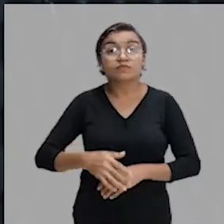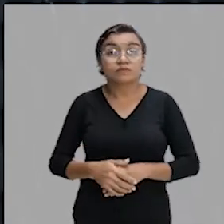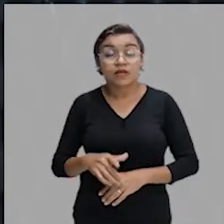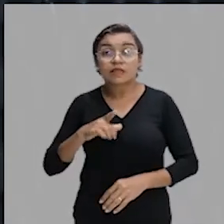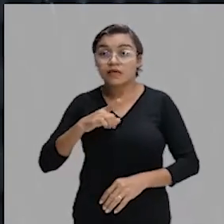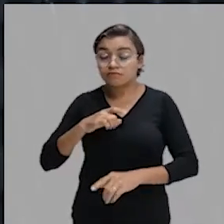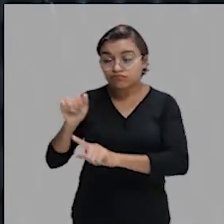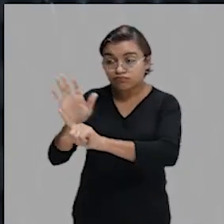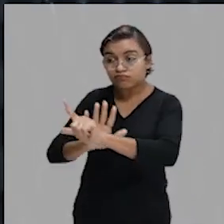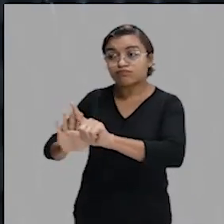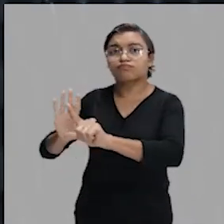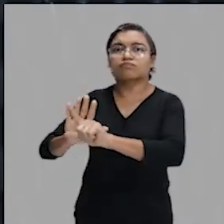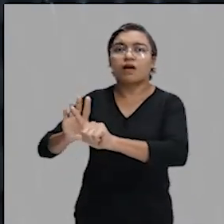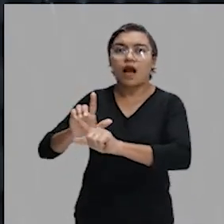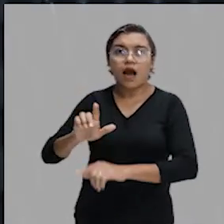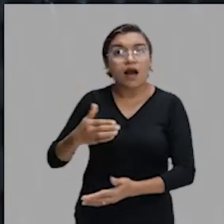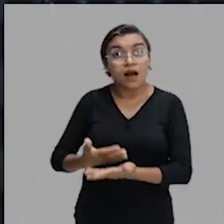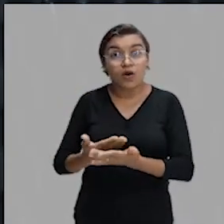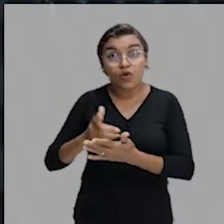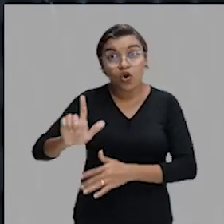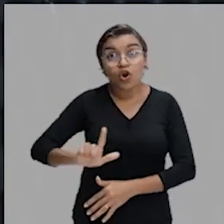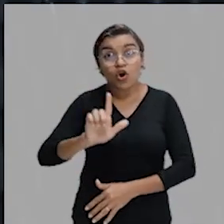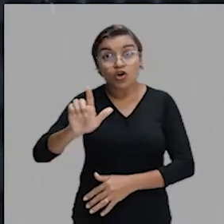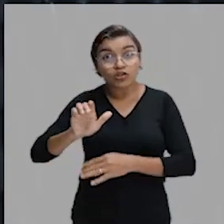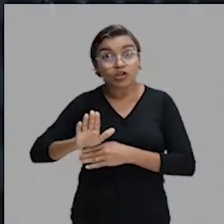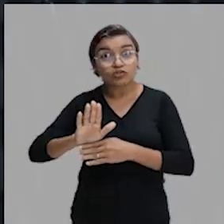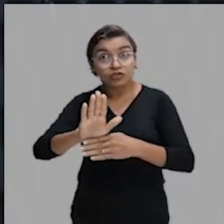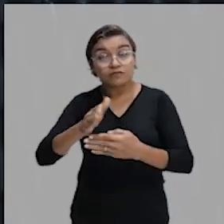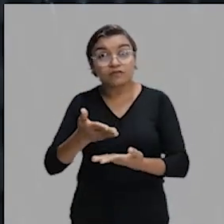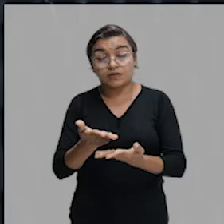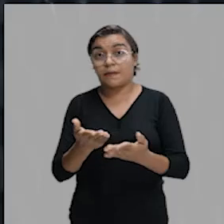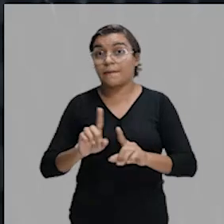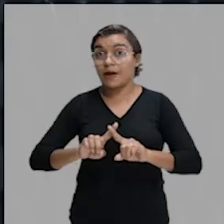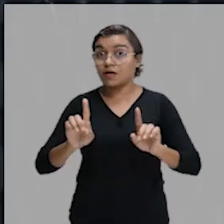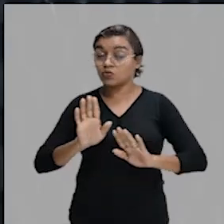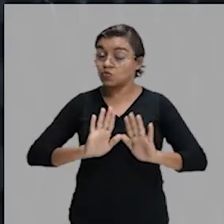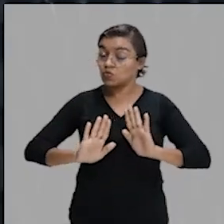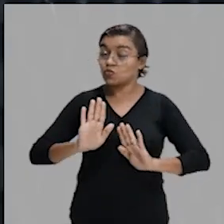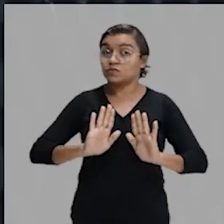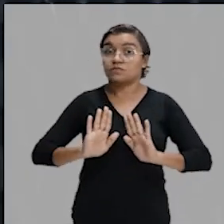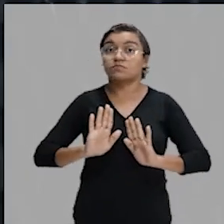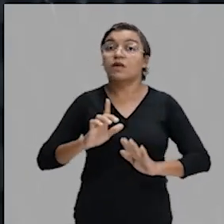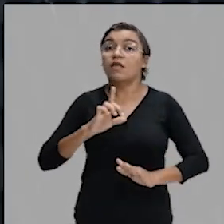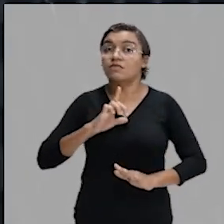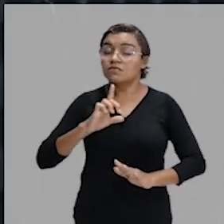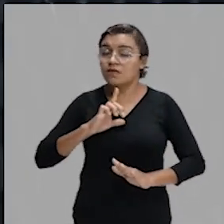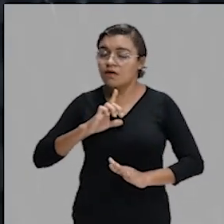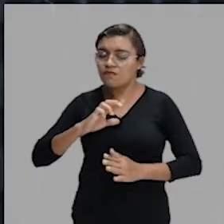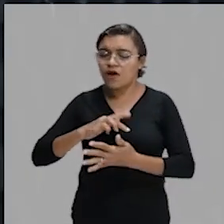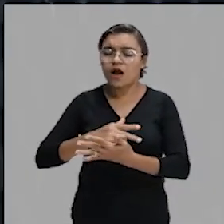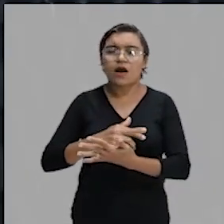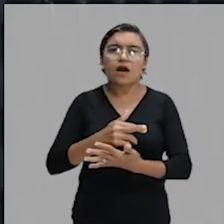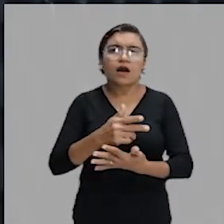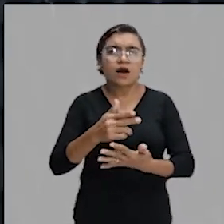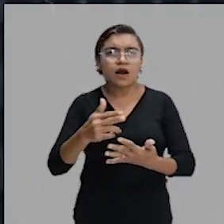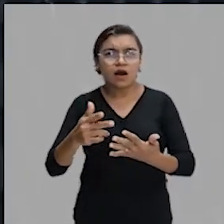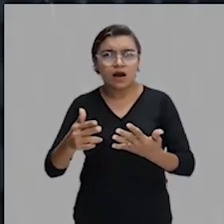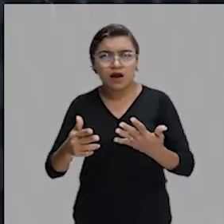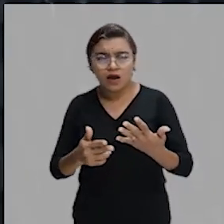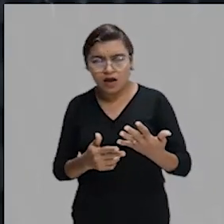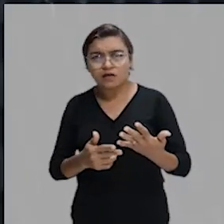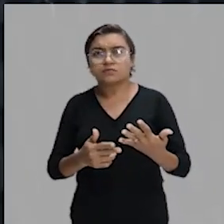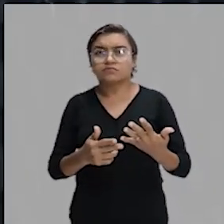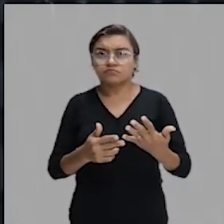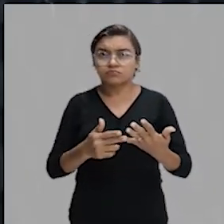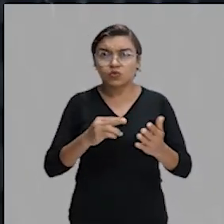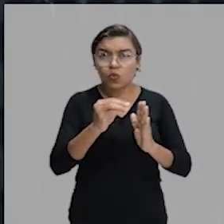pega as aulas de lógica que vai te ajudar muito, certo? E cuidado, viu? Cuidado, porque tem muita coisa aqui que a gente pode contribuir